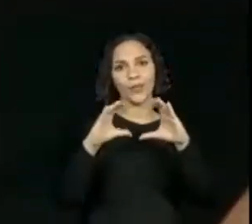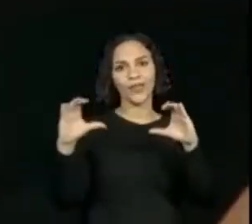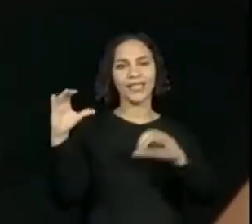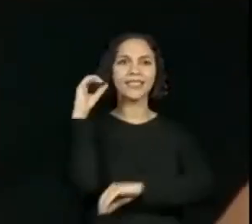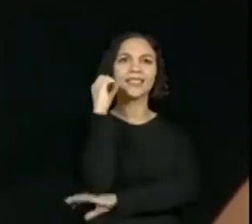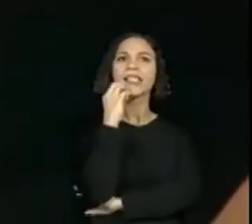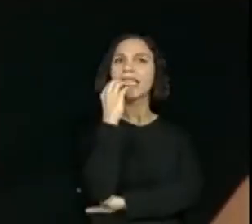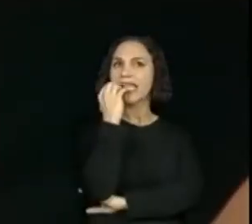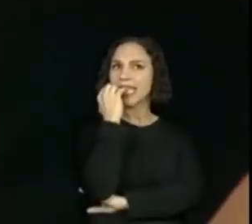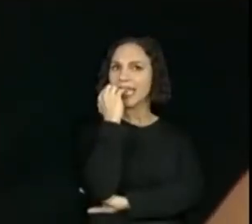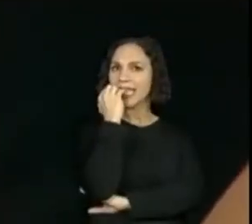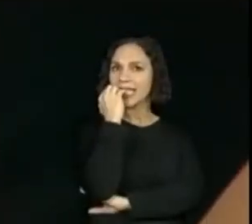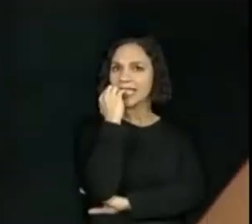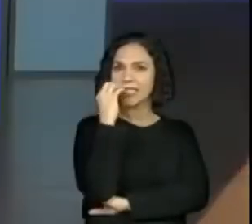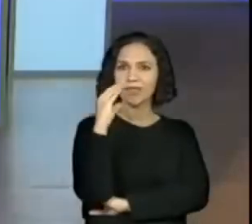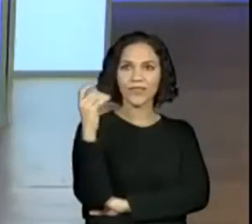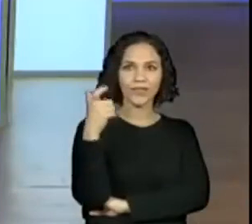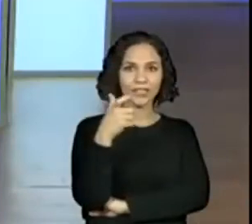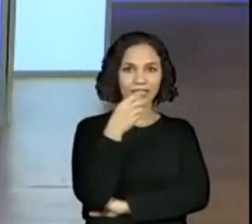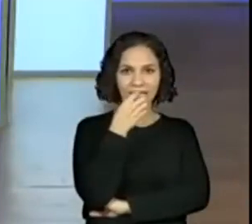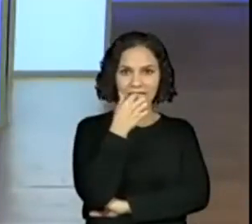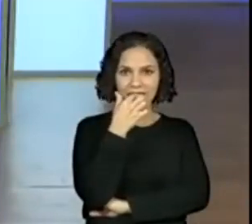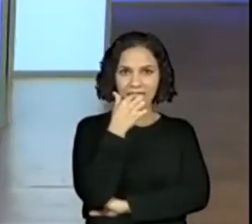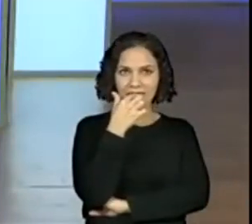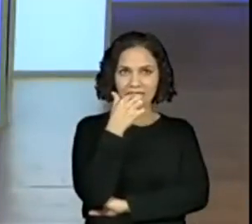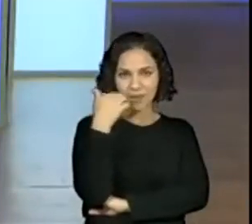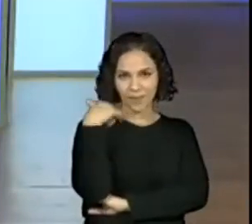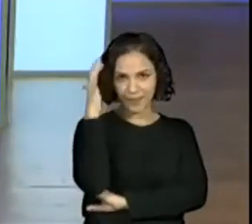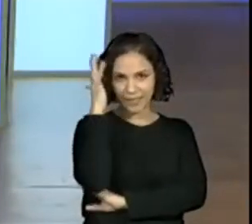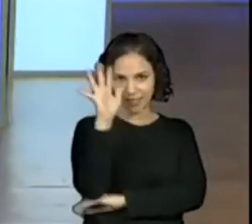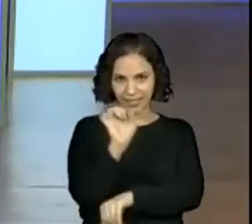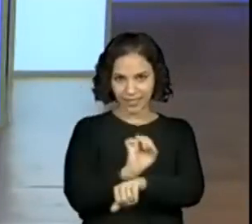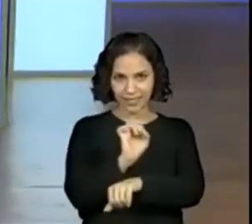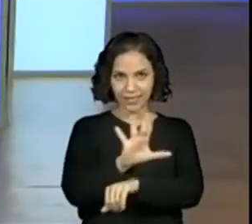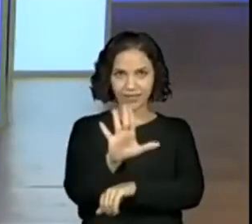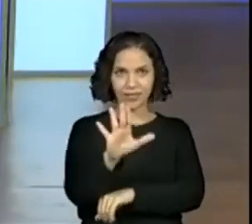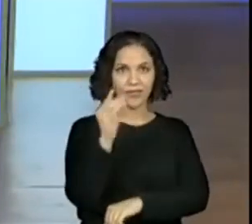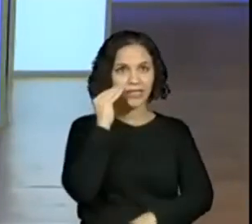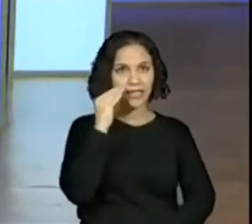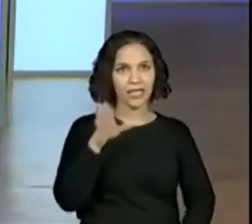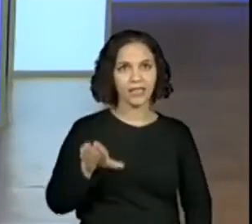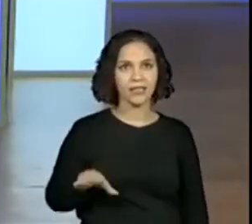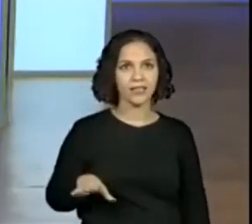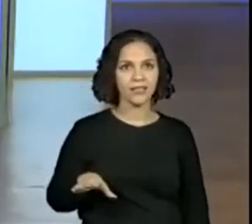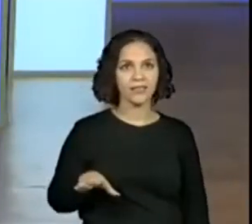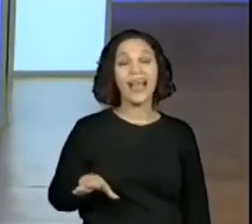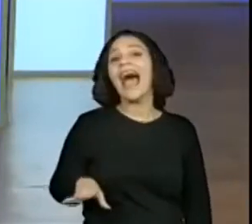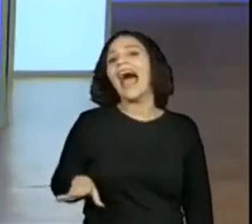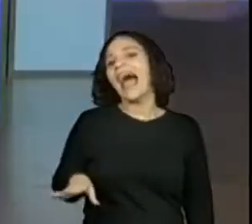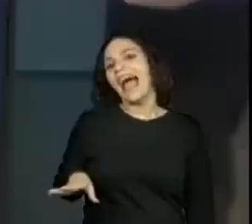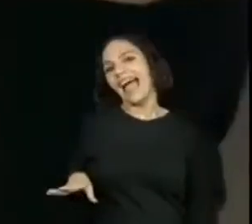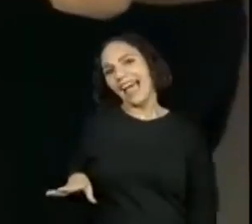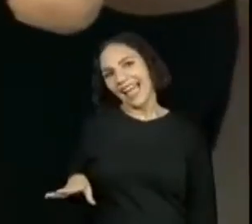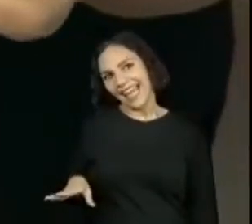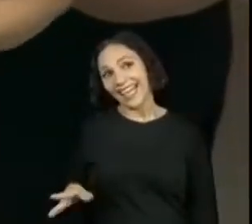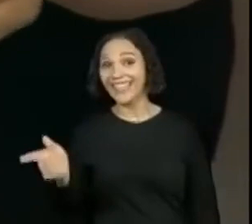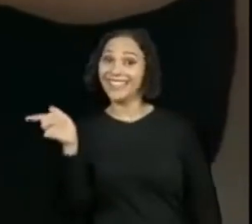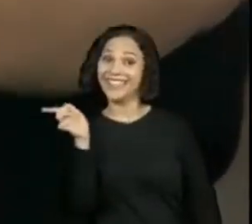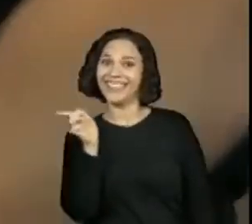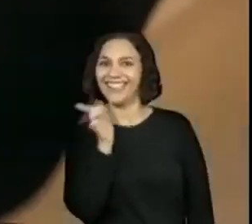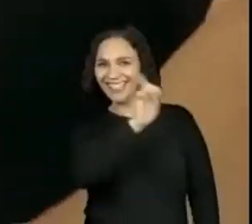ai Oi Pera aí que eu tô pensando vou aqui pois perdi